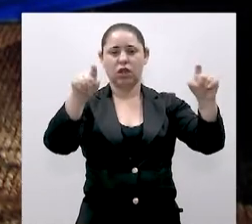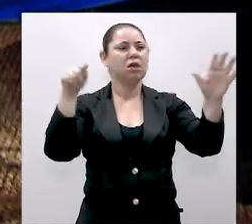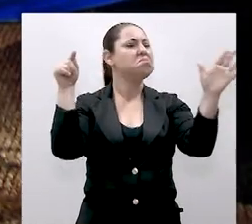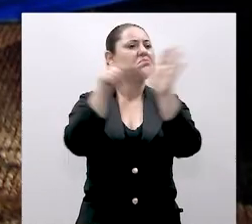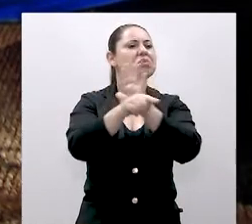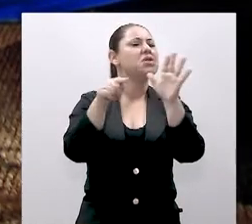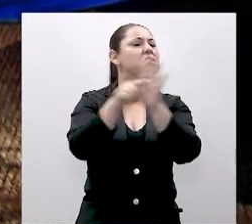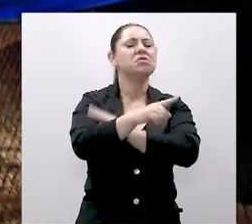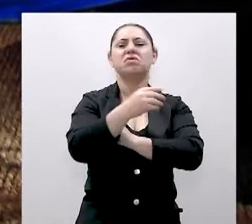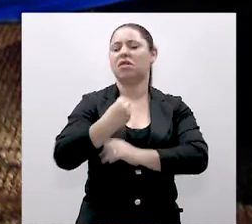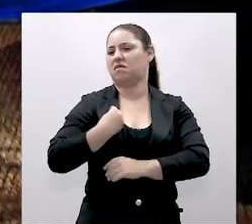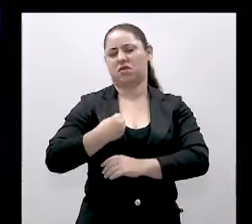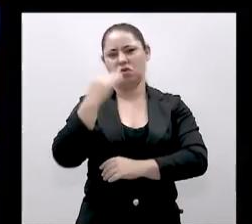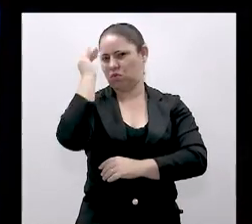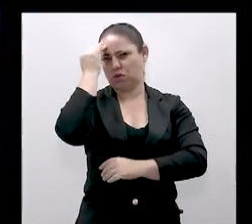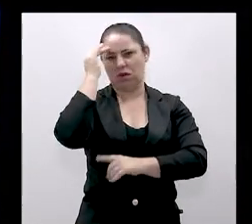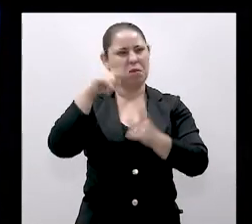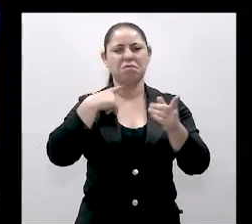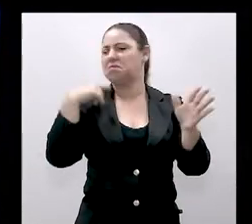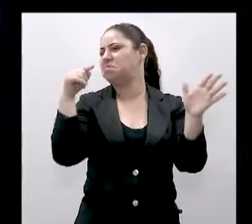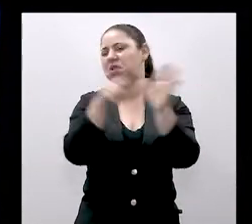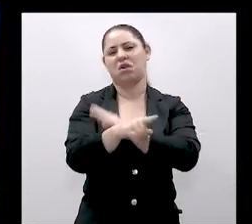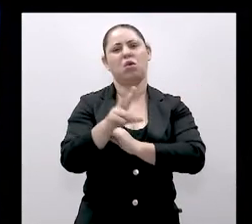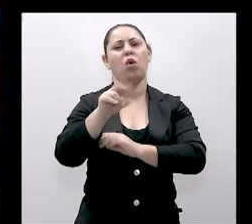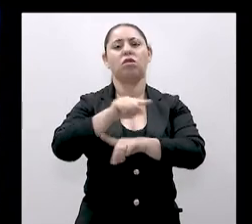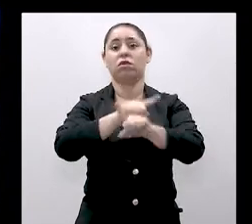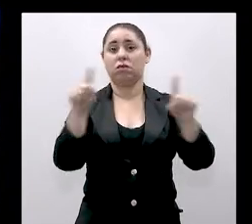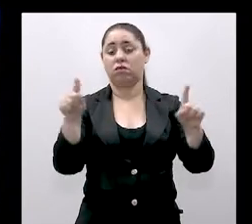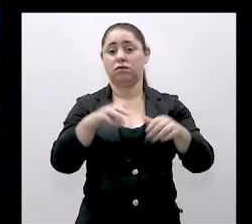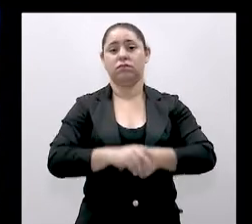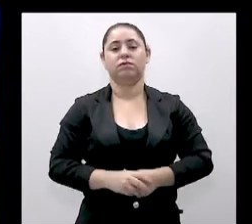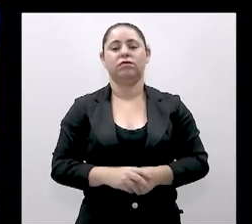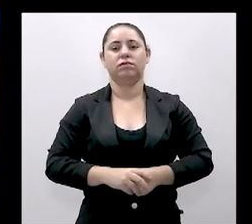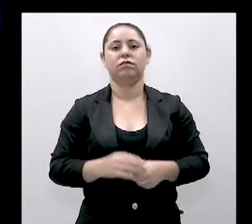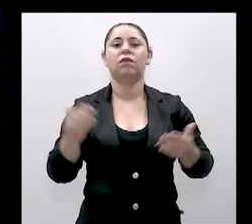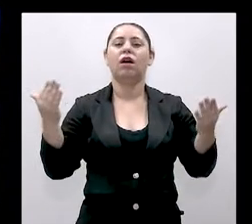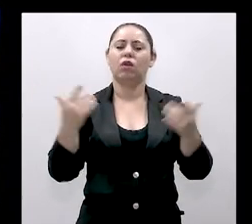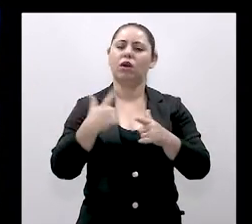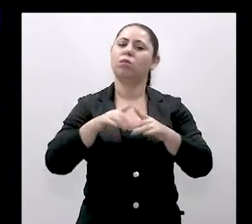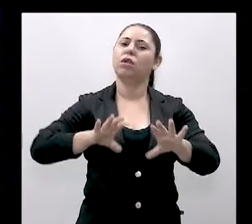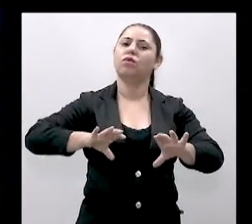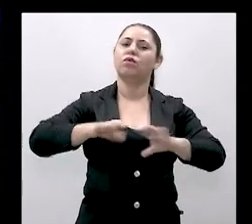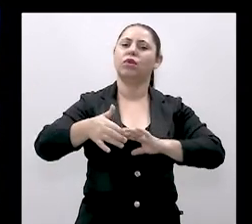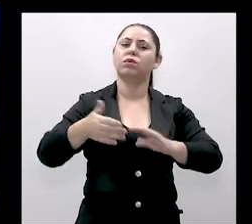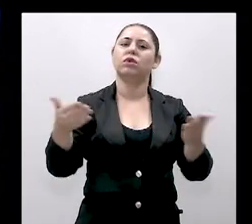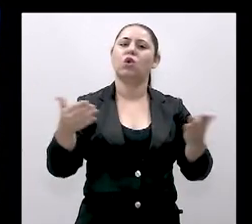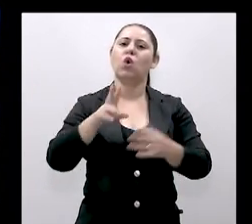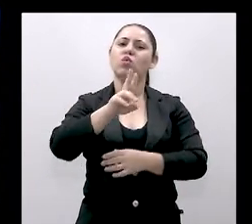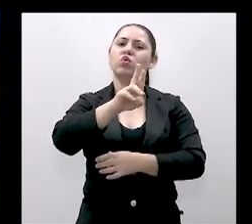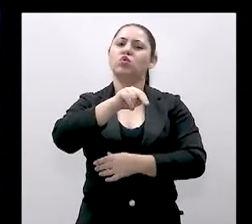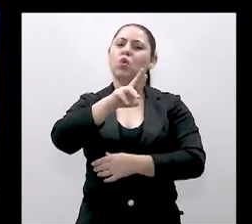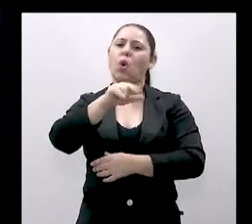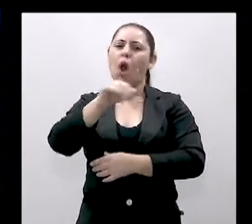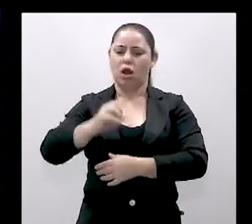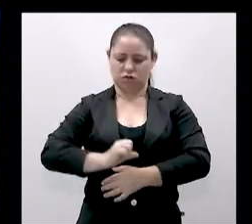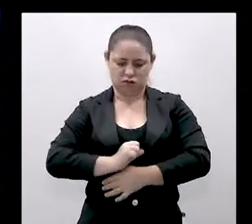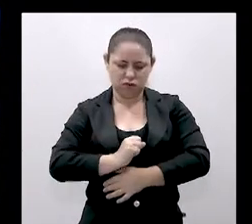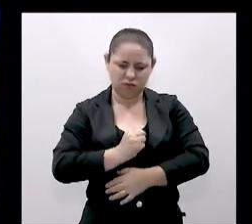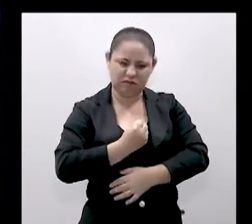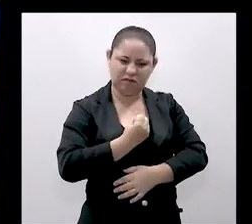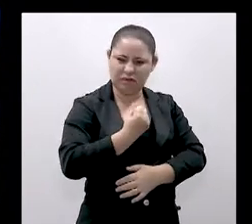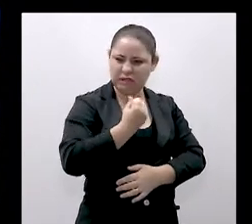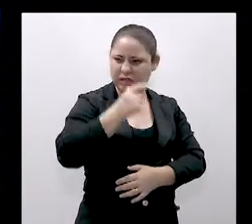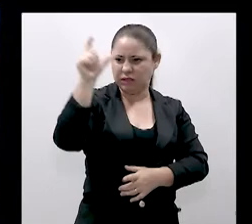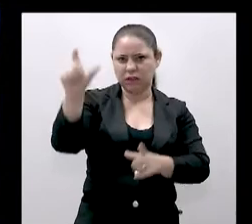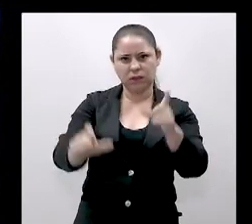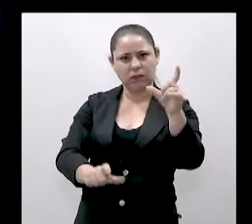diz assim de quem questiona a vida não entende né Eu não sei se eu entendo mas não questiono mais agora eu nunca até por formação eu nunca